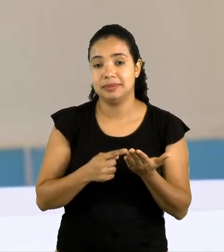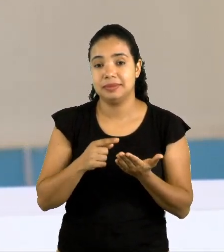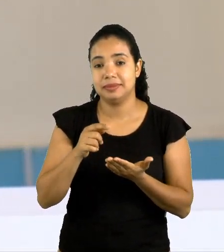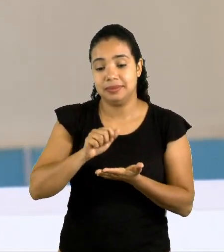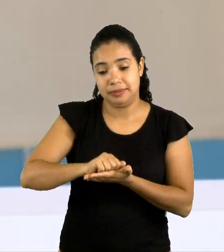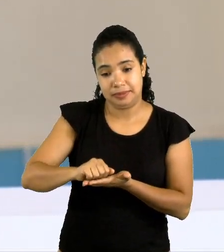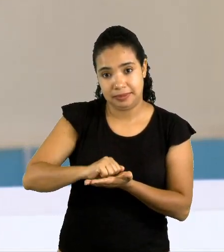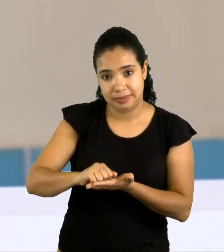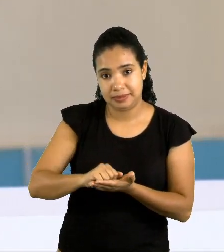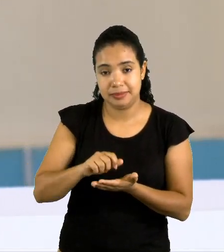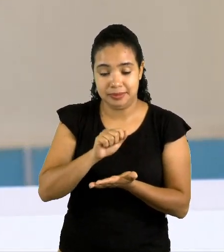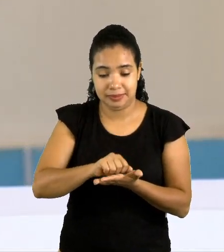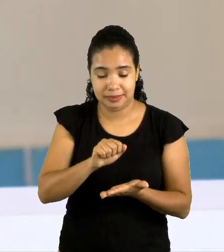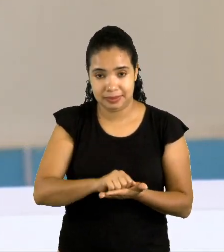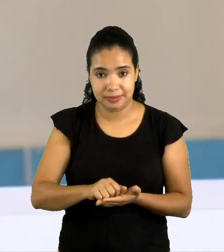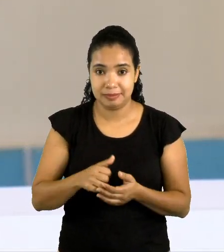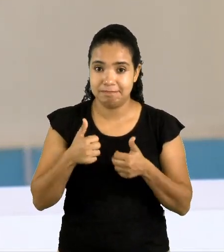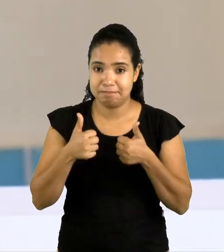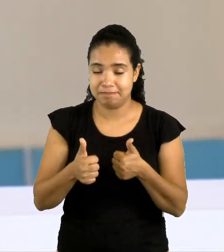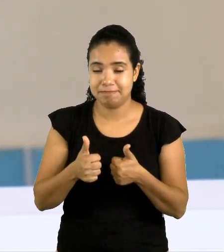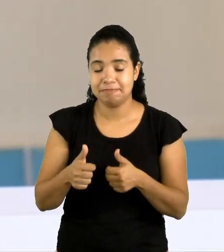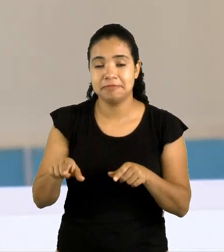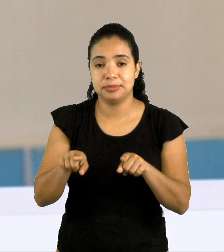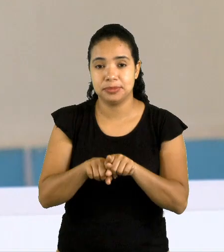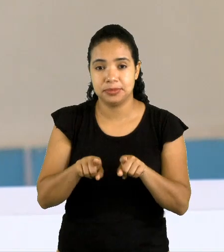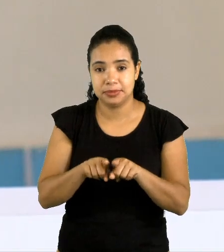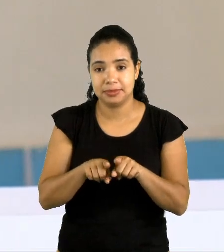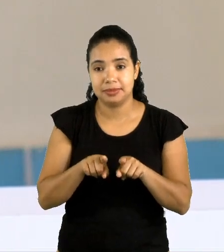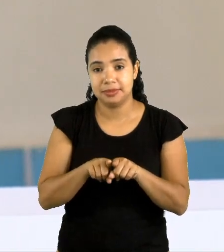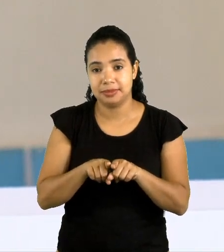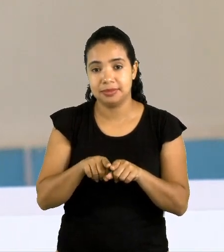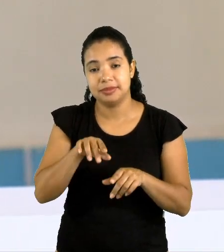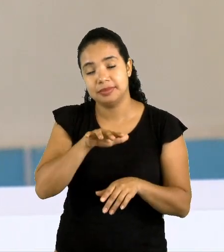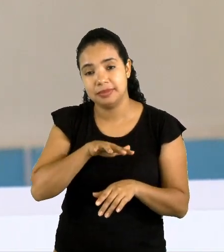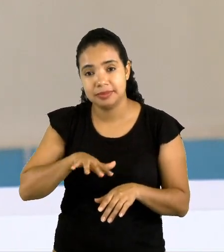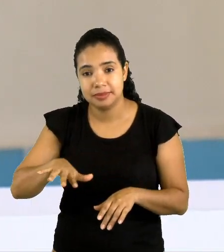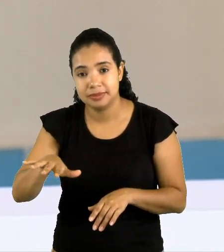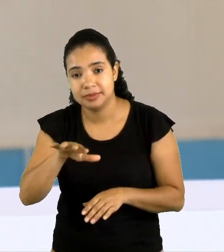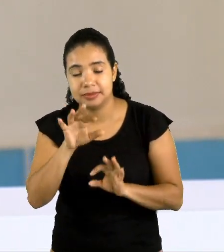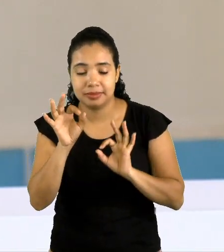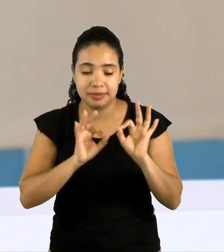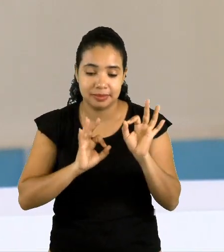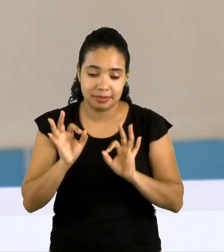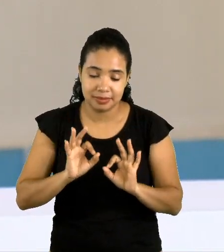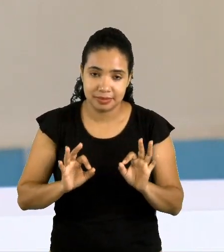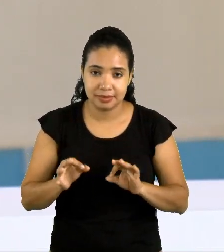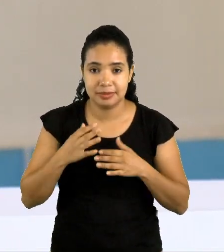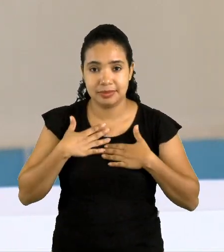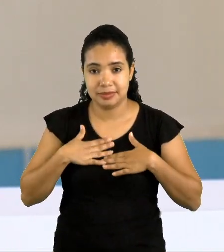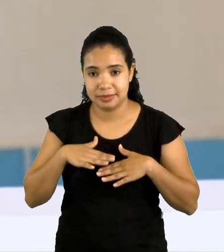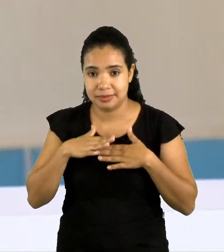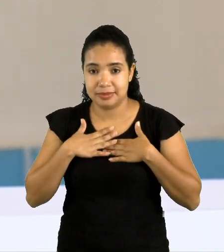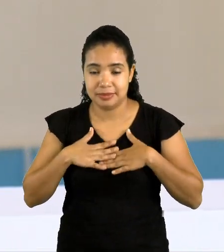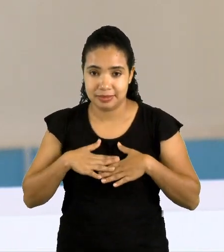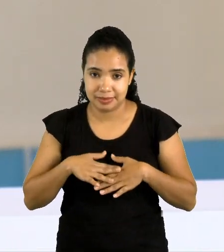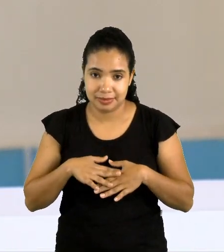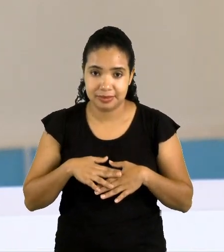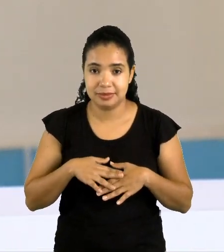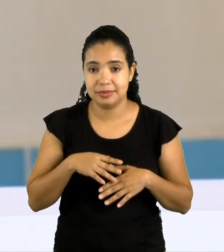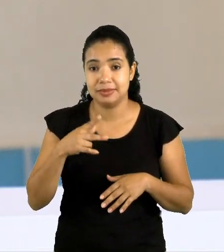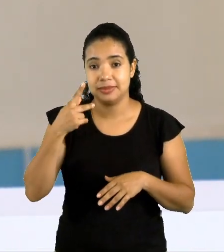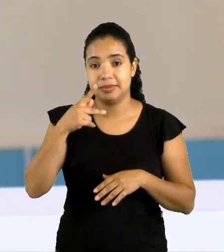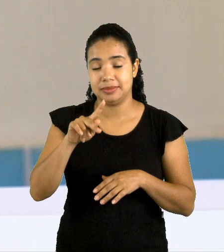as anotações. E também deve estar em um ambiente organizado e tranquilo, para que a